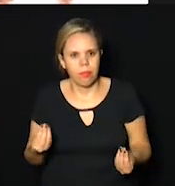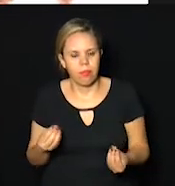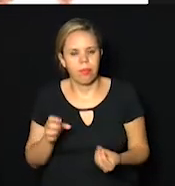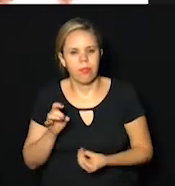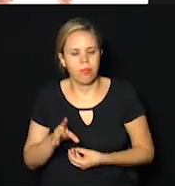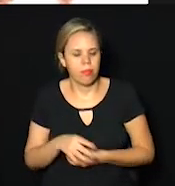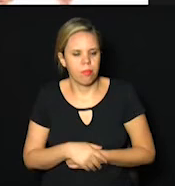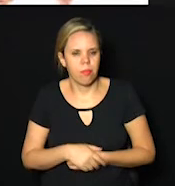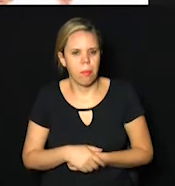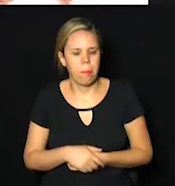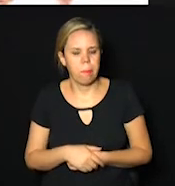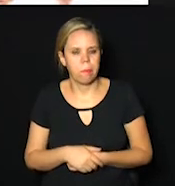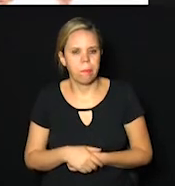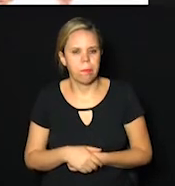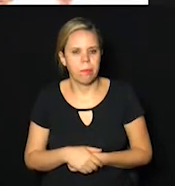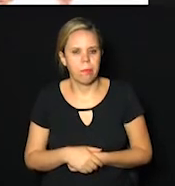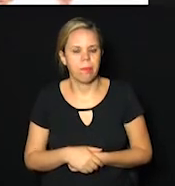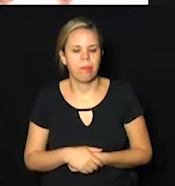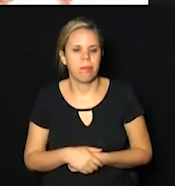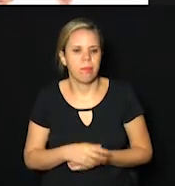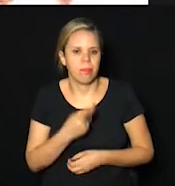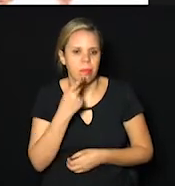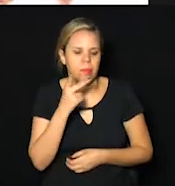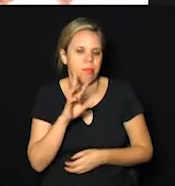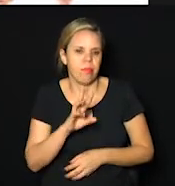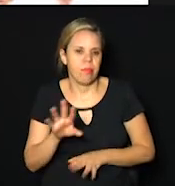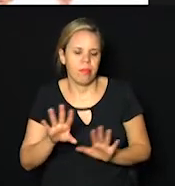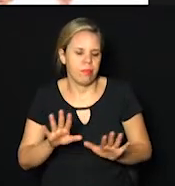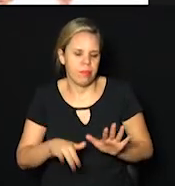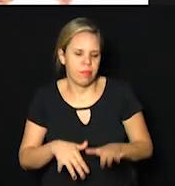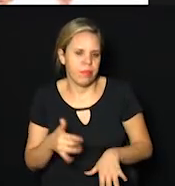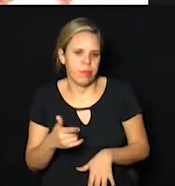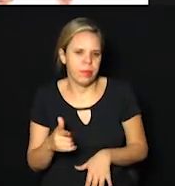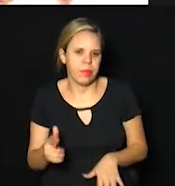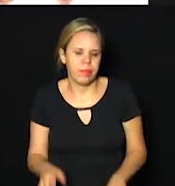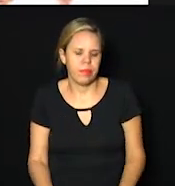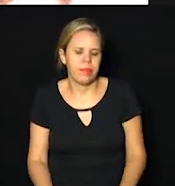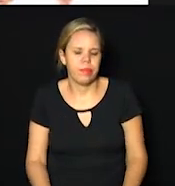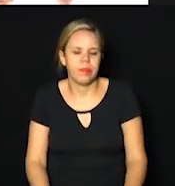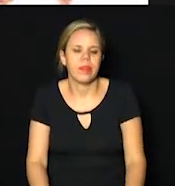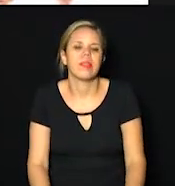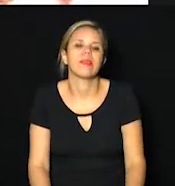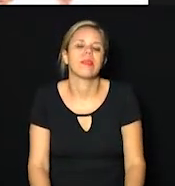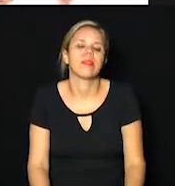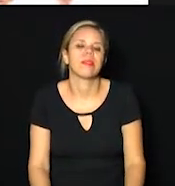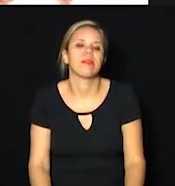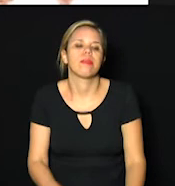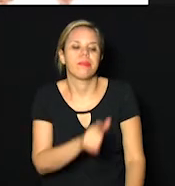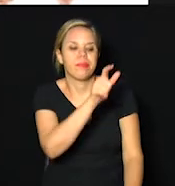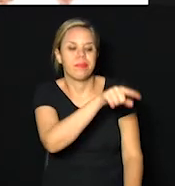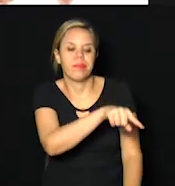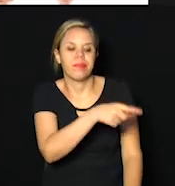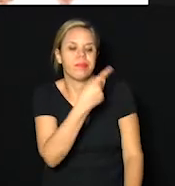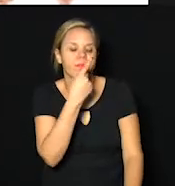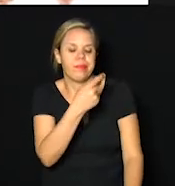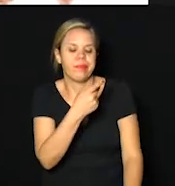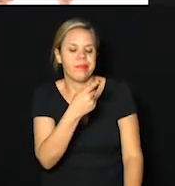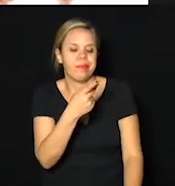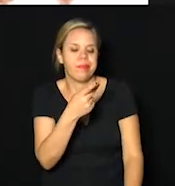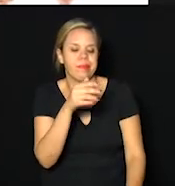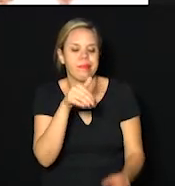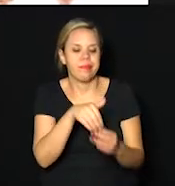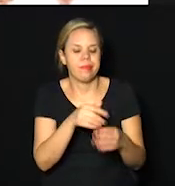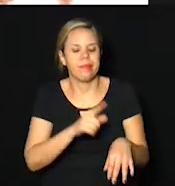vou citá-los aqui meio irresponsavelmente até. Tem gente que fala assim, o eleitor decide o voto